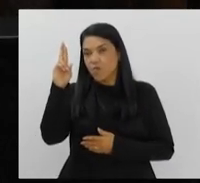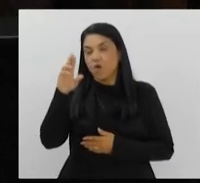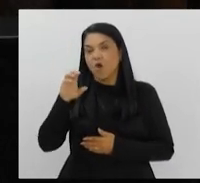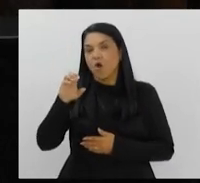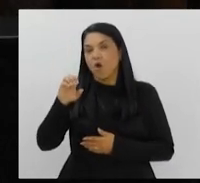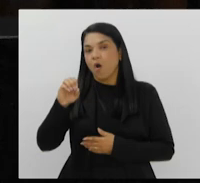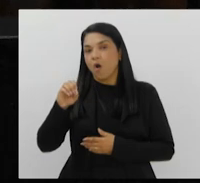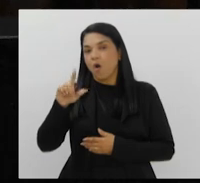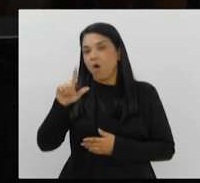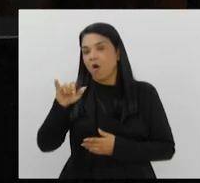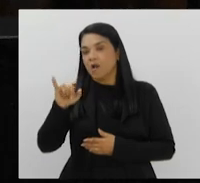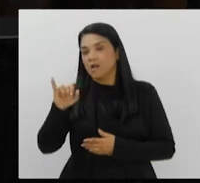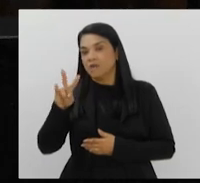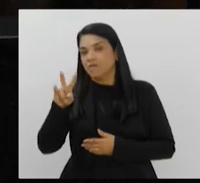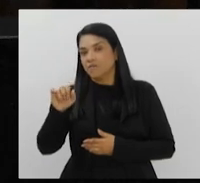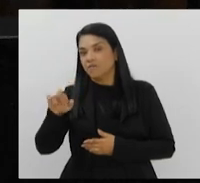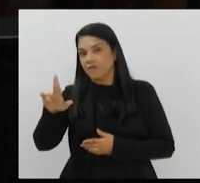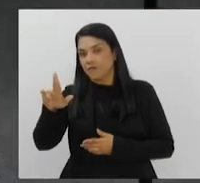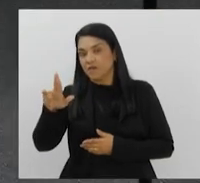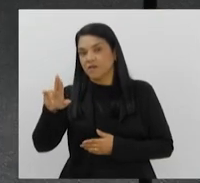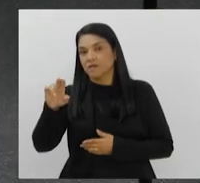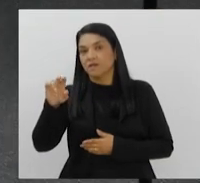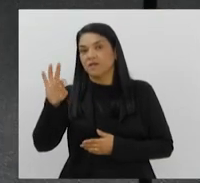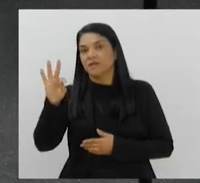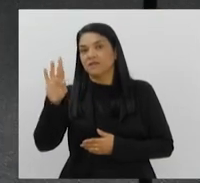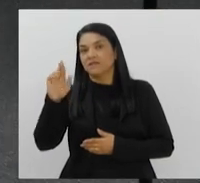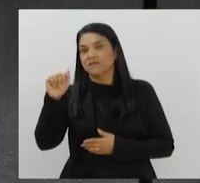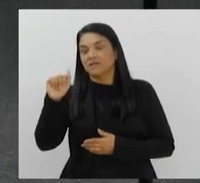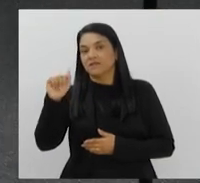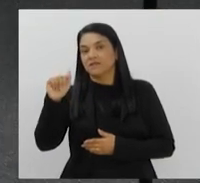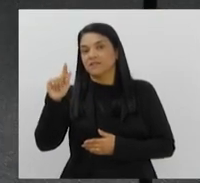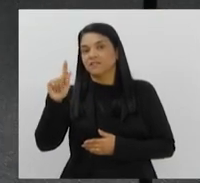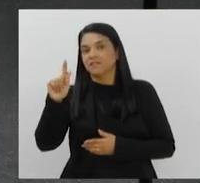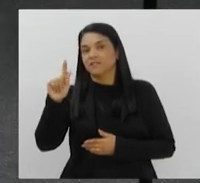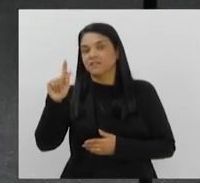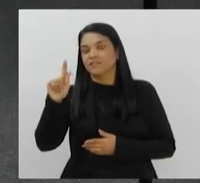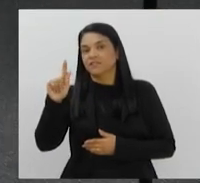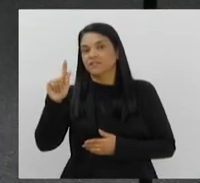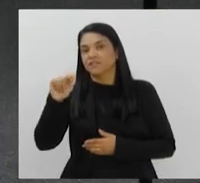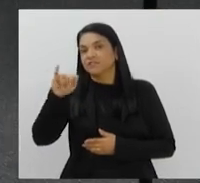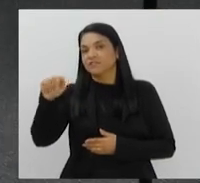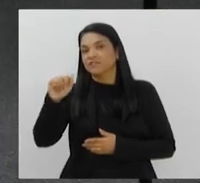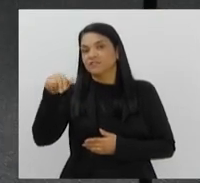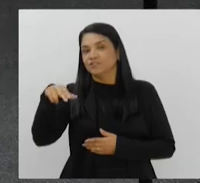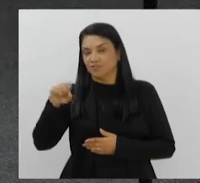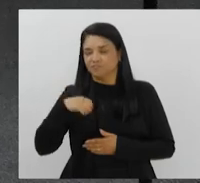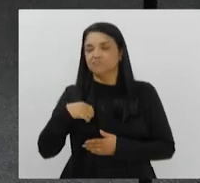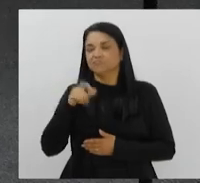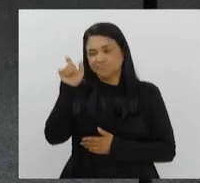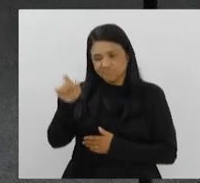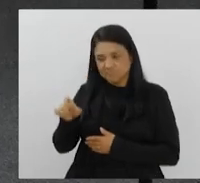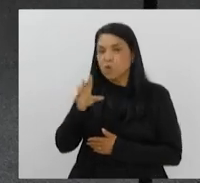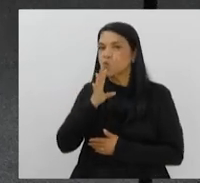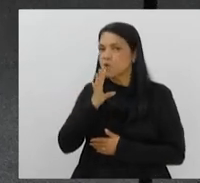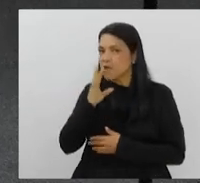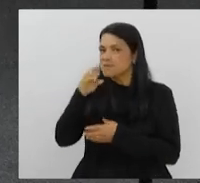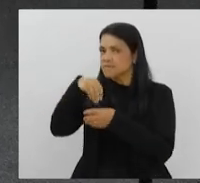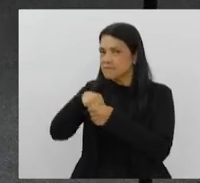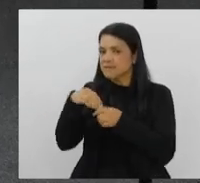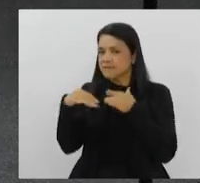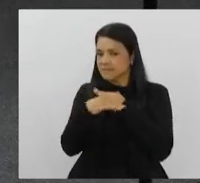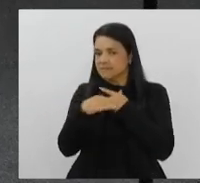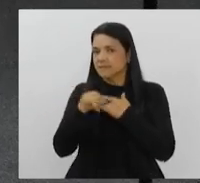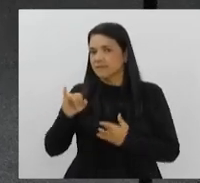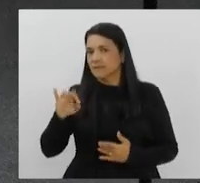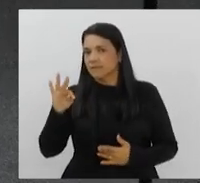Oliver Trajano Silva Barros. Essa é uma figura, essa pessoa aí, esse Oliver, é uma figura conhecidíssima em Itaperuna. Conhecidíssima por ser o